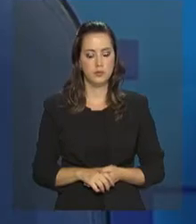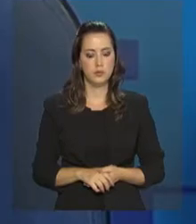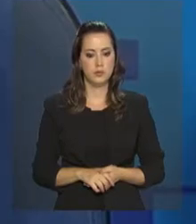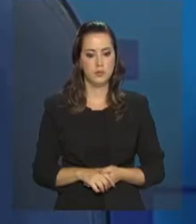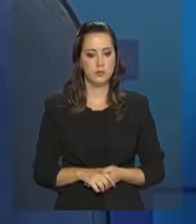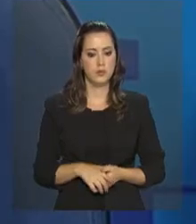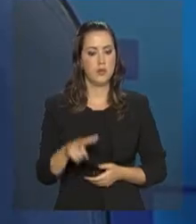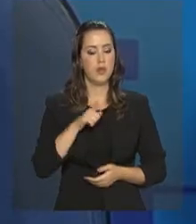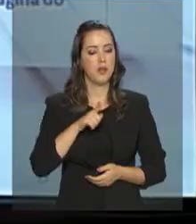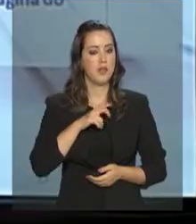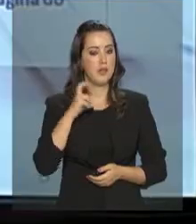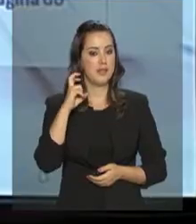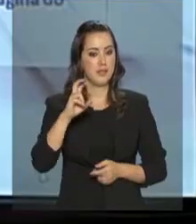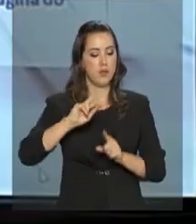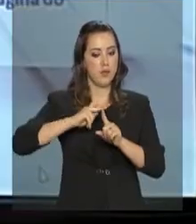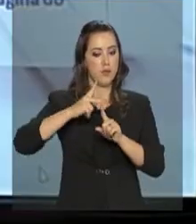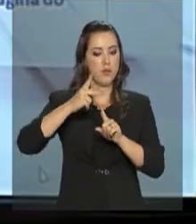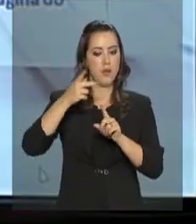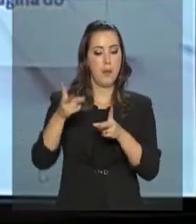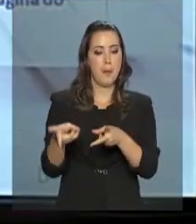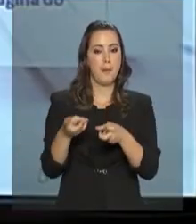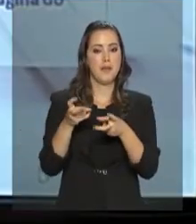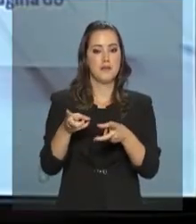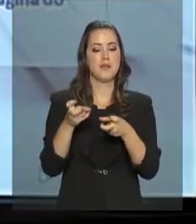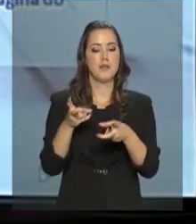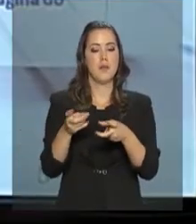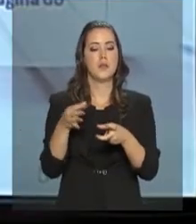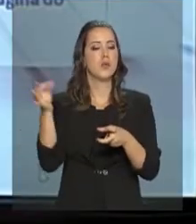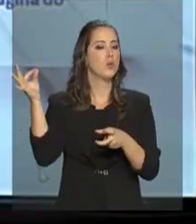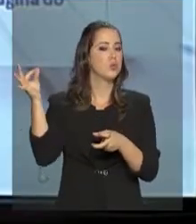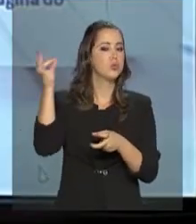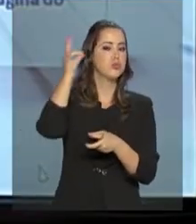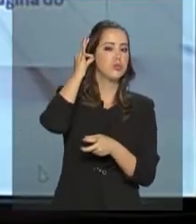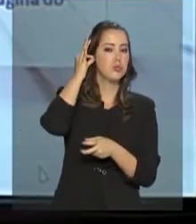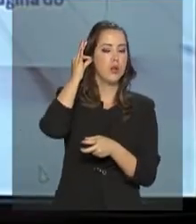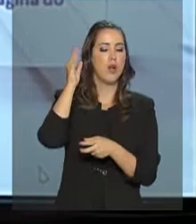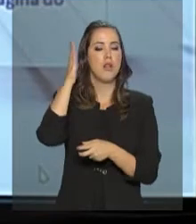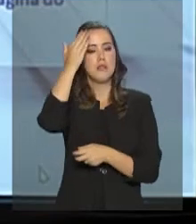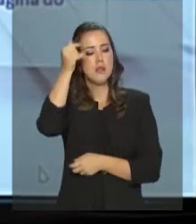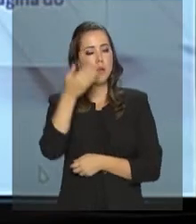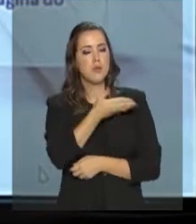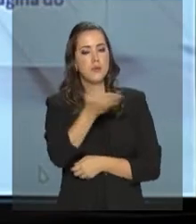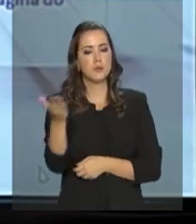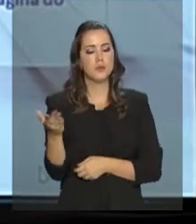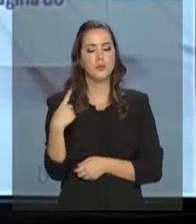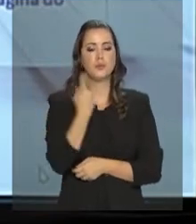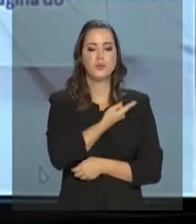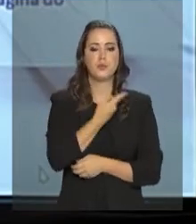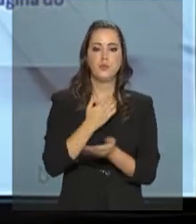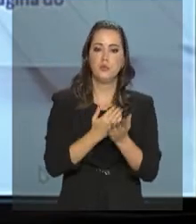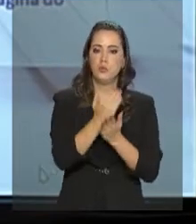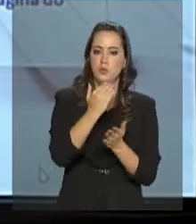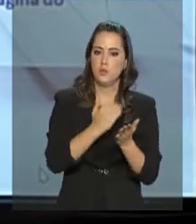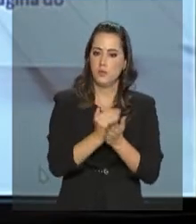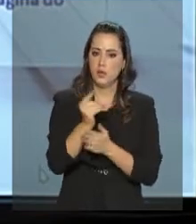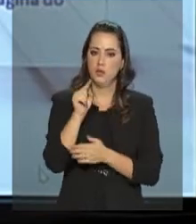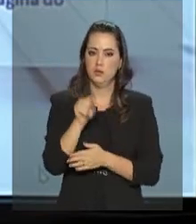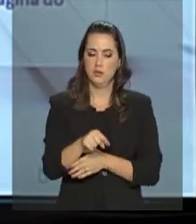Nós vamos ter 5 vezes mais detectores de ponto eletrônico. Sabe, os senhores, que nós introduzimos